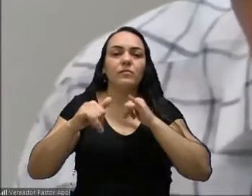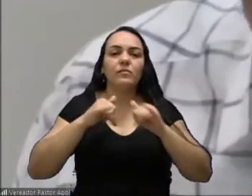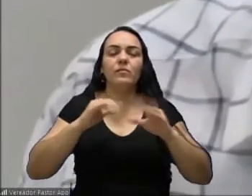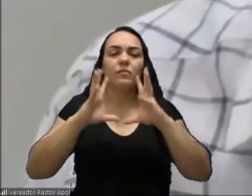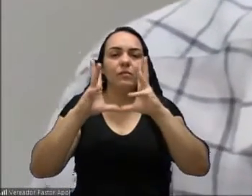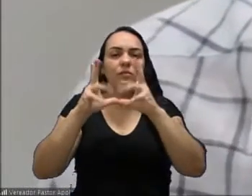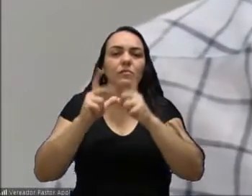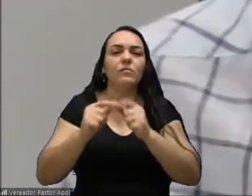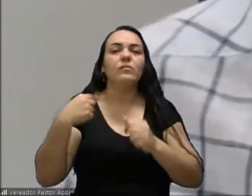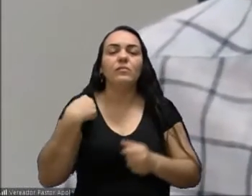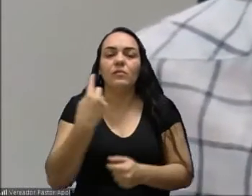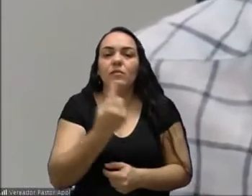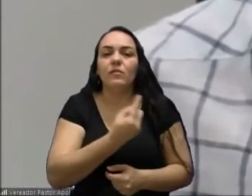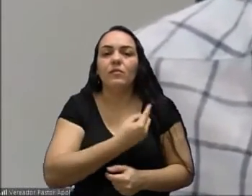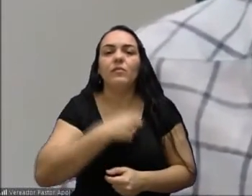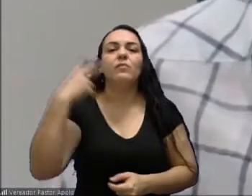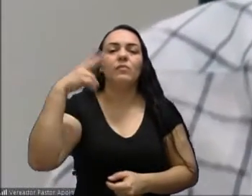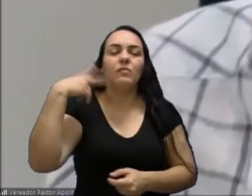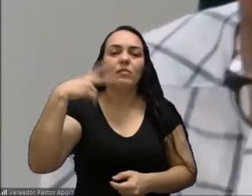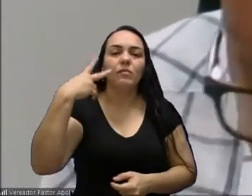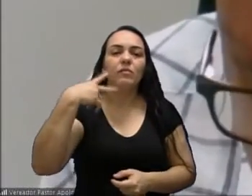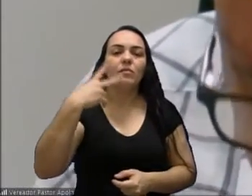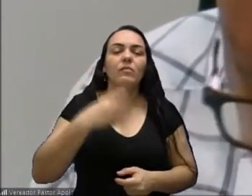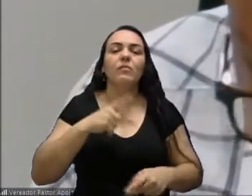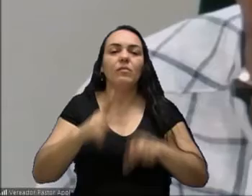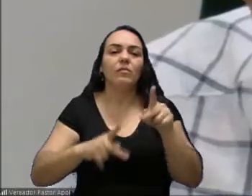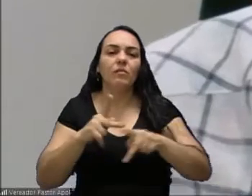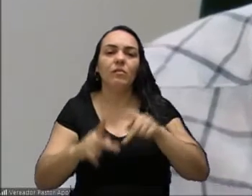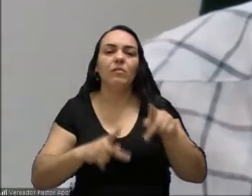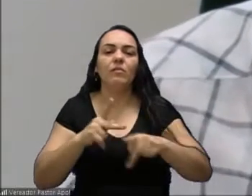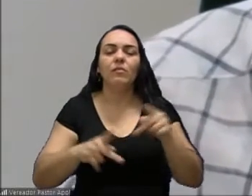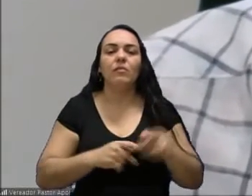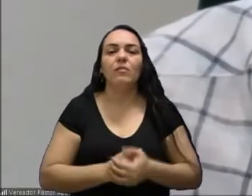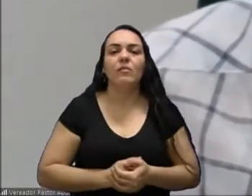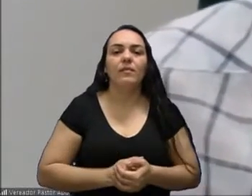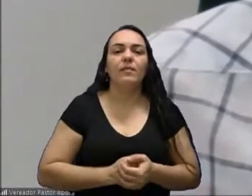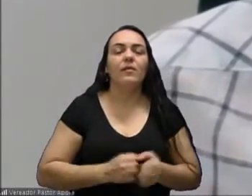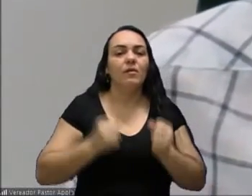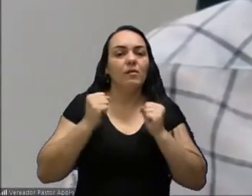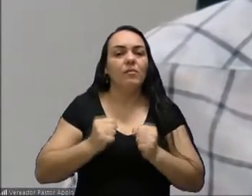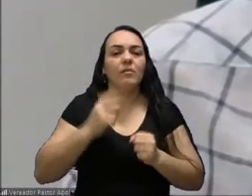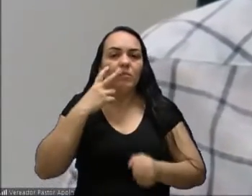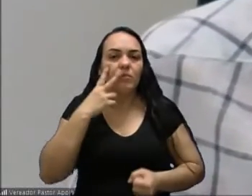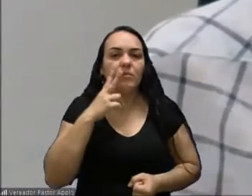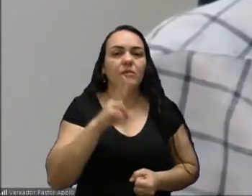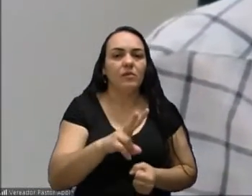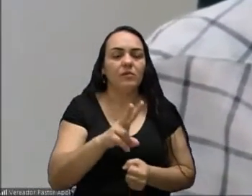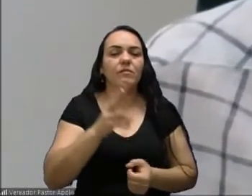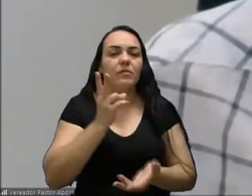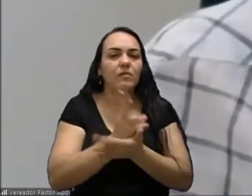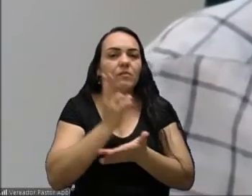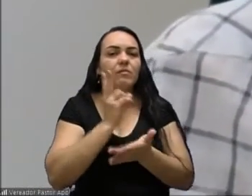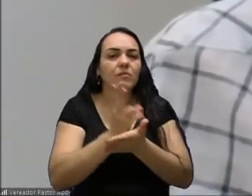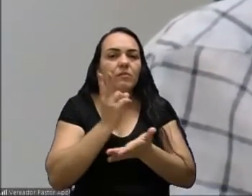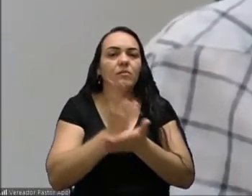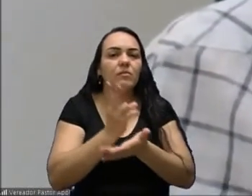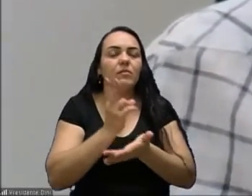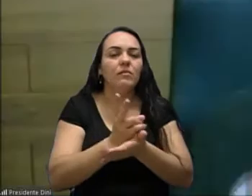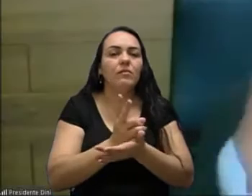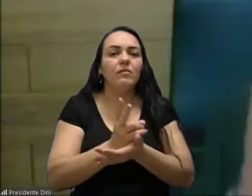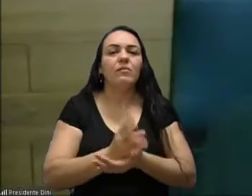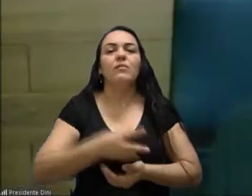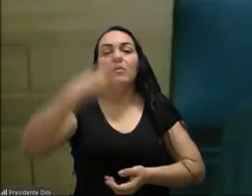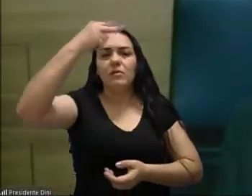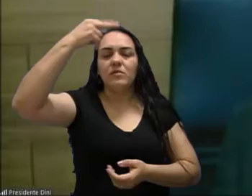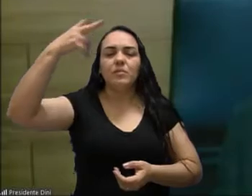nós tanto os vereadores como a população possa acompanhar seguir verificar se a